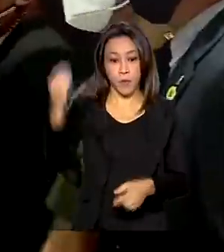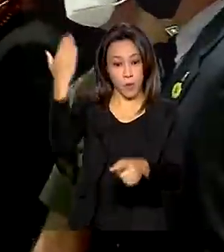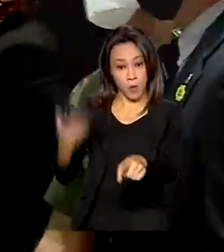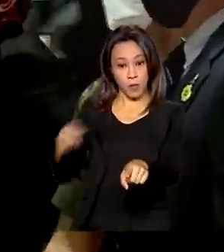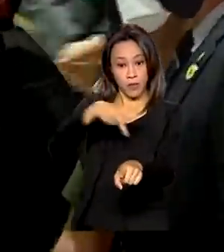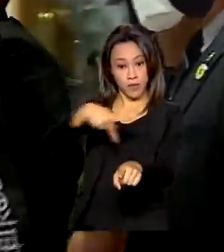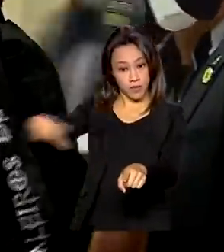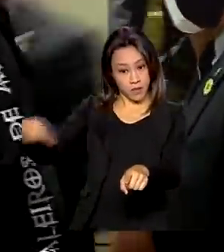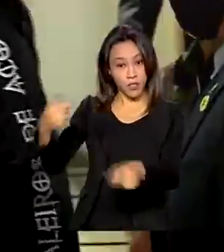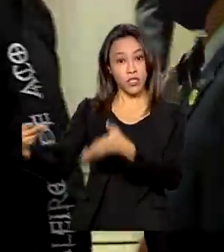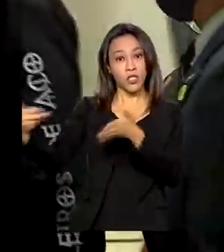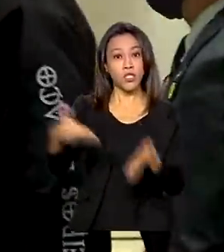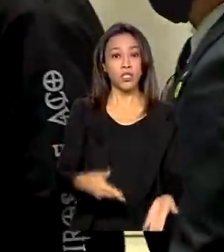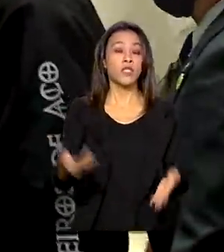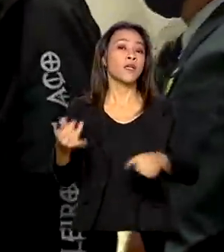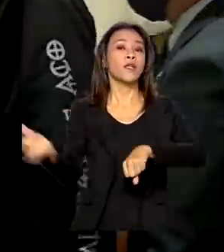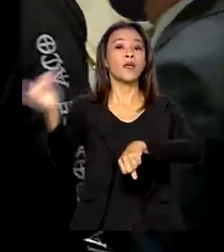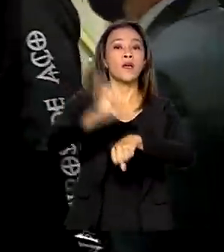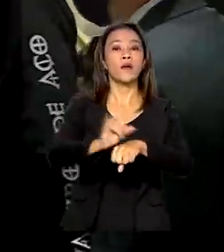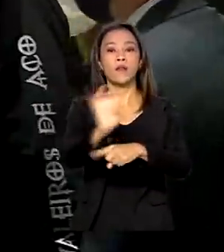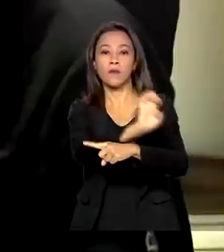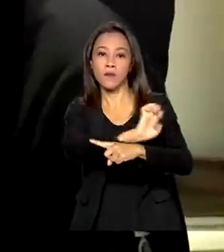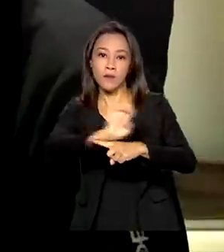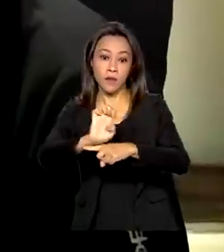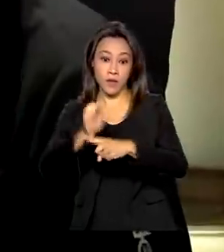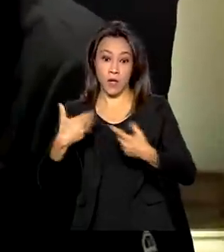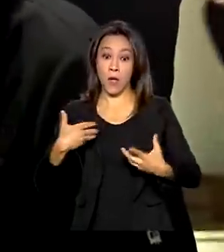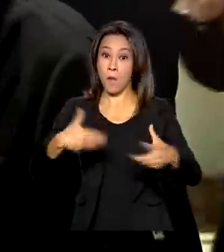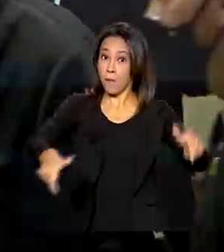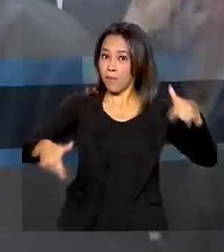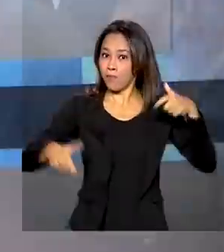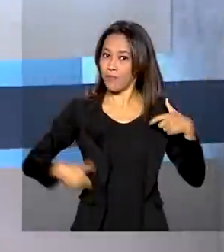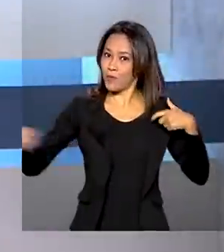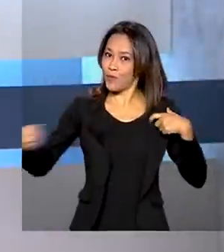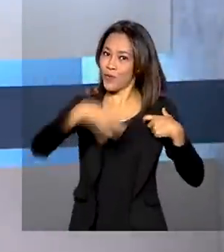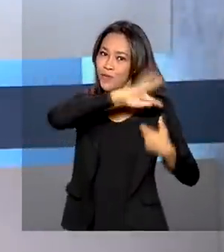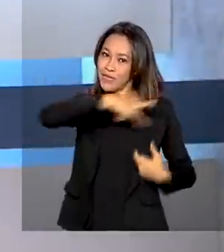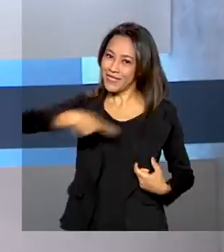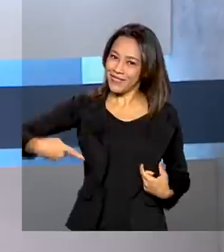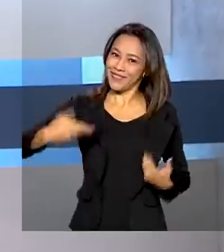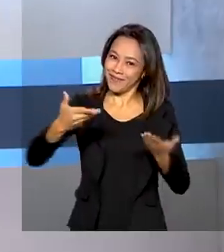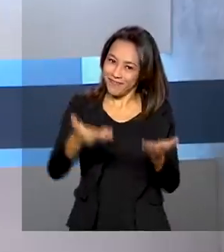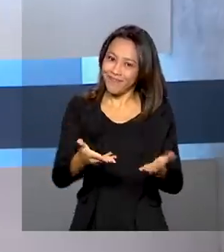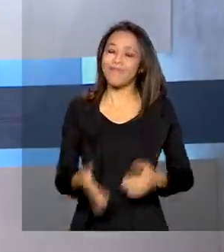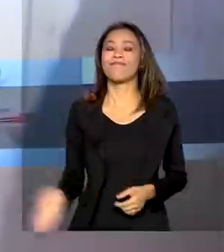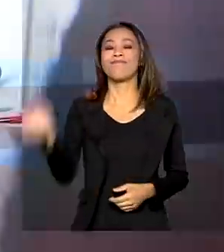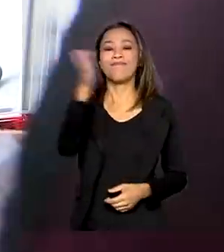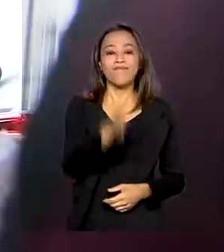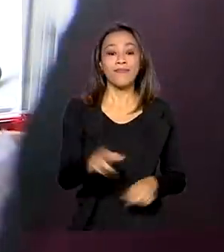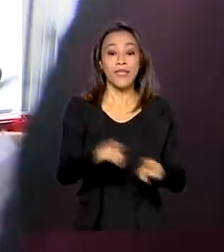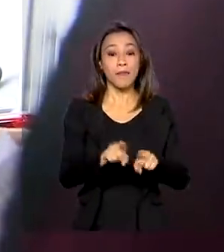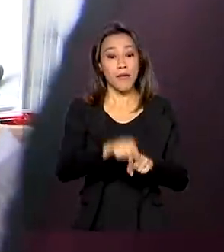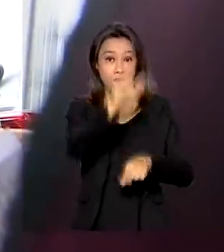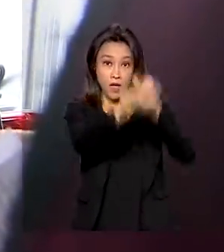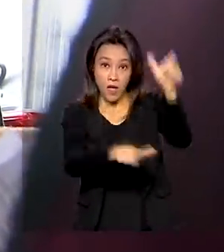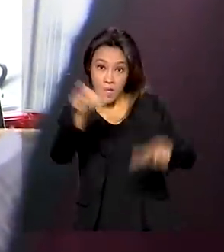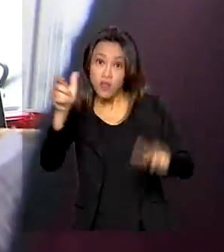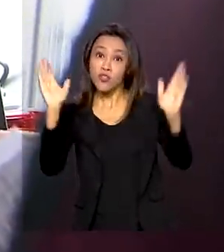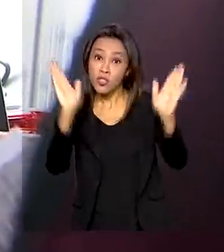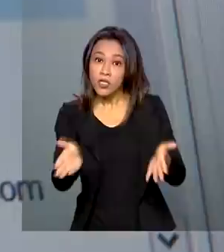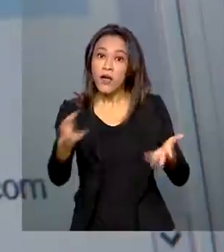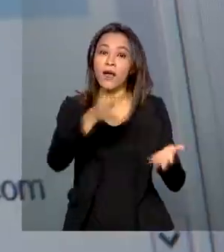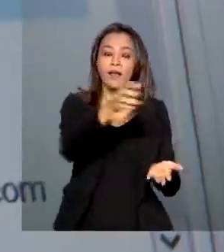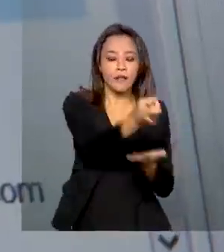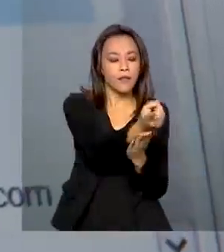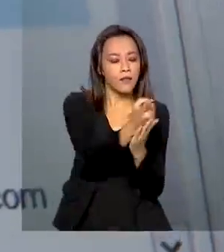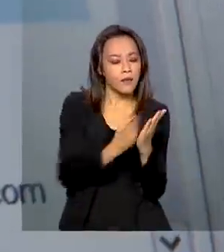a Quito para participar da posse do novo presidente do Equador. E veja também, o contribuinte que já entregou a